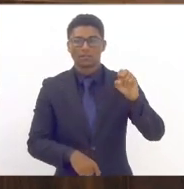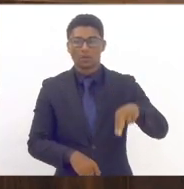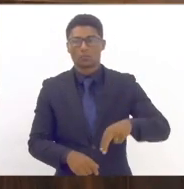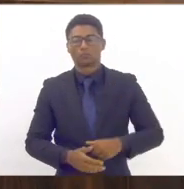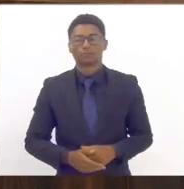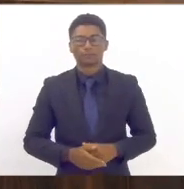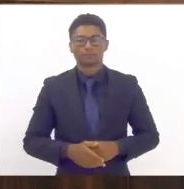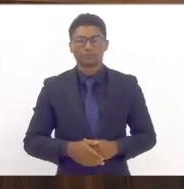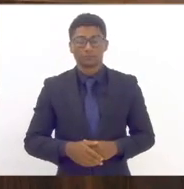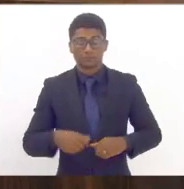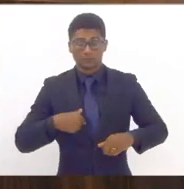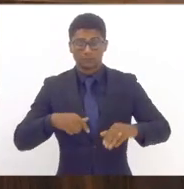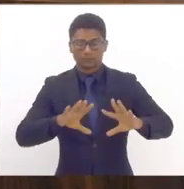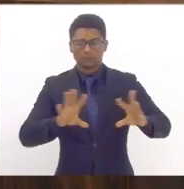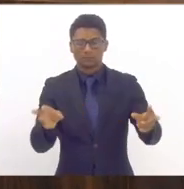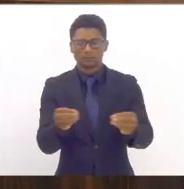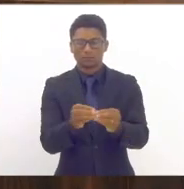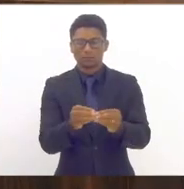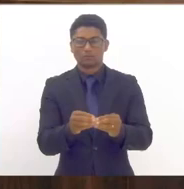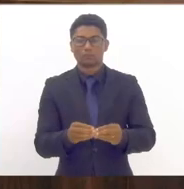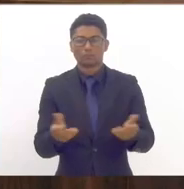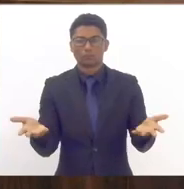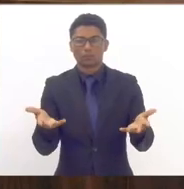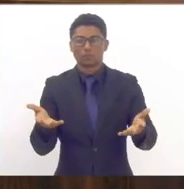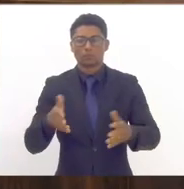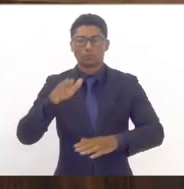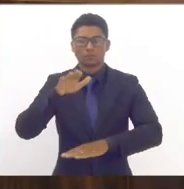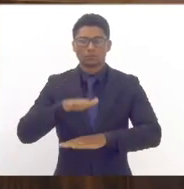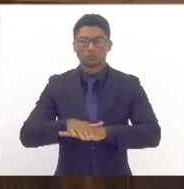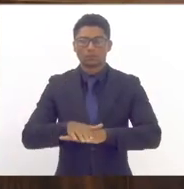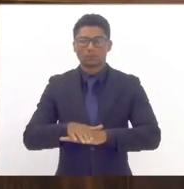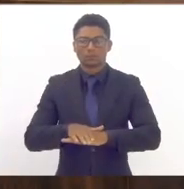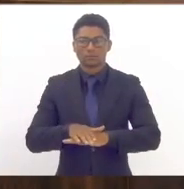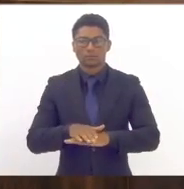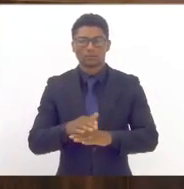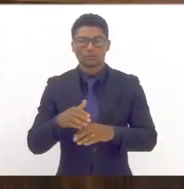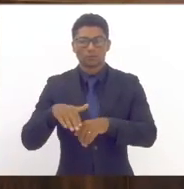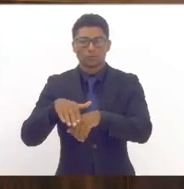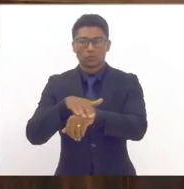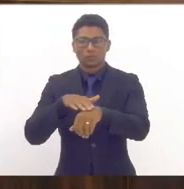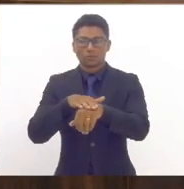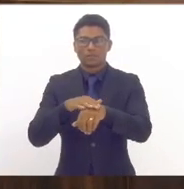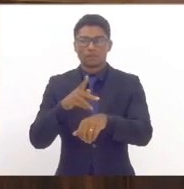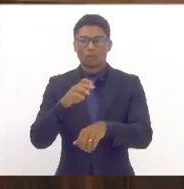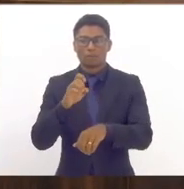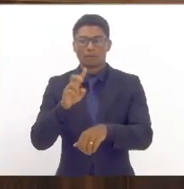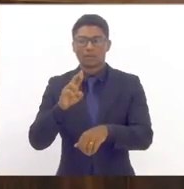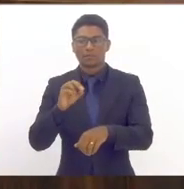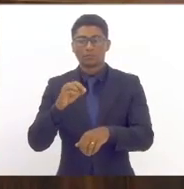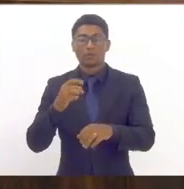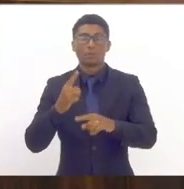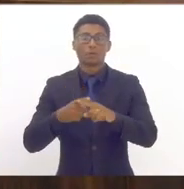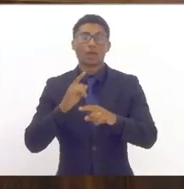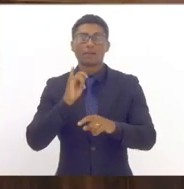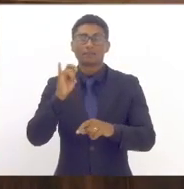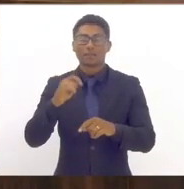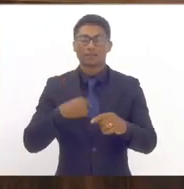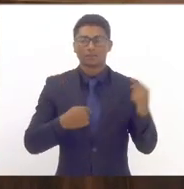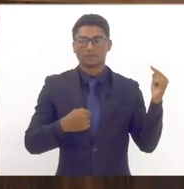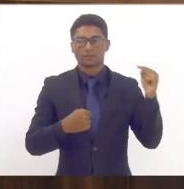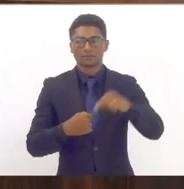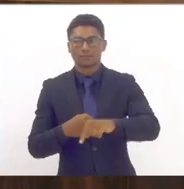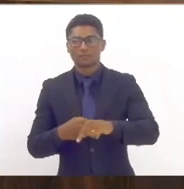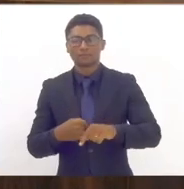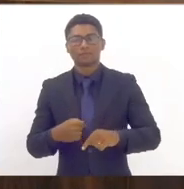breves palavras aqui, quando hoje pela tarde conversava com Pedro para confirmar minha presença hoje aqui, eu que andava um